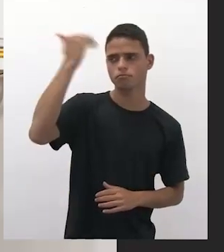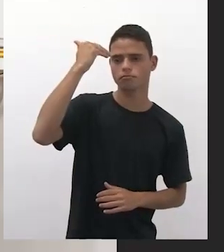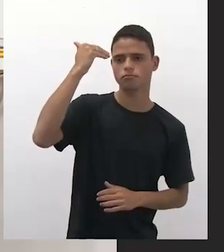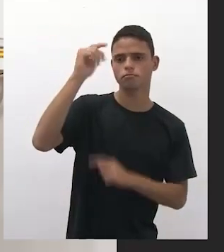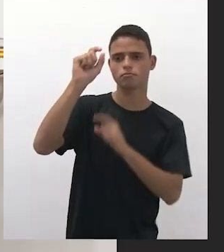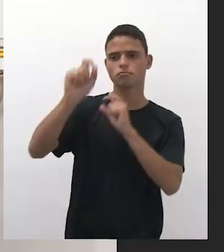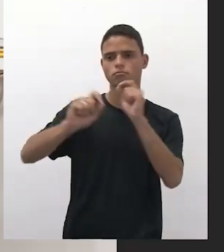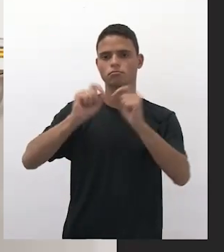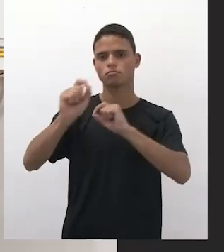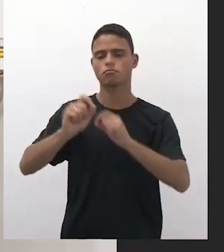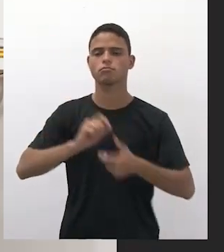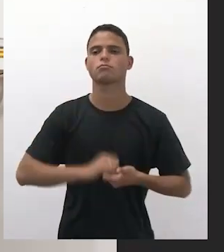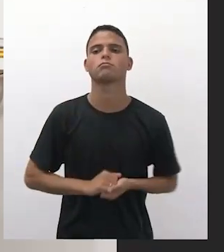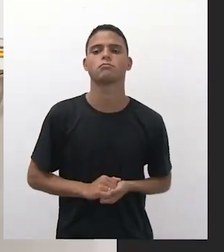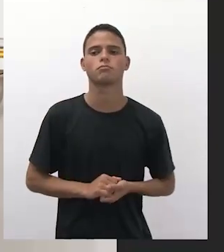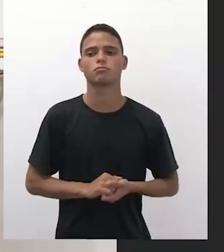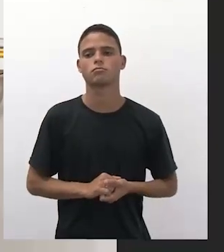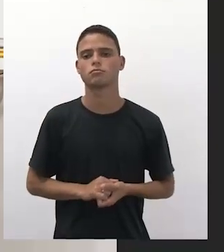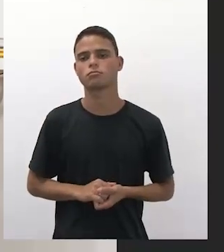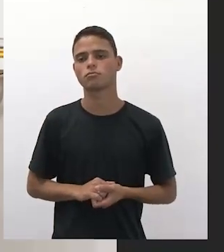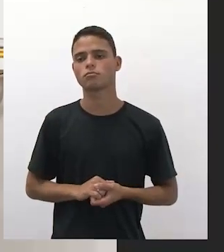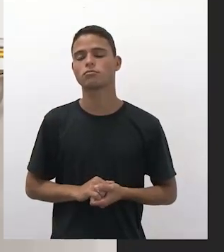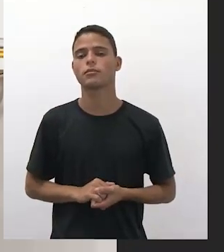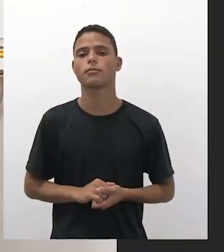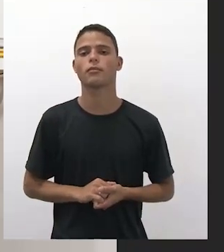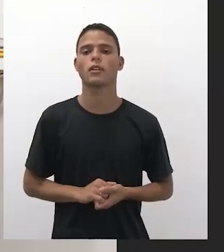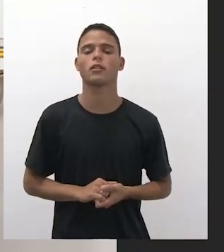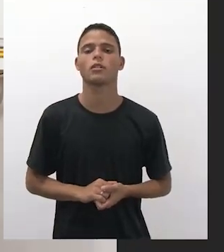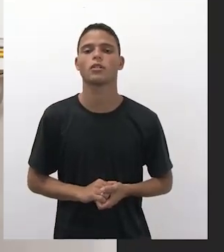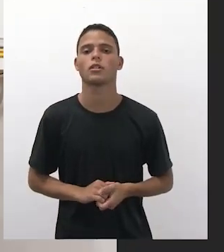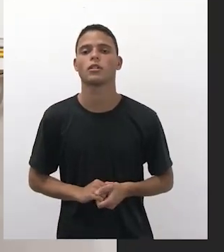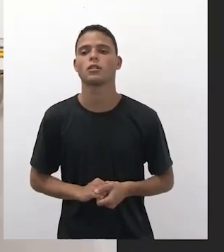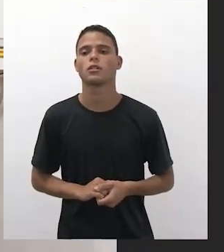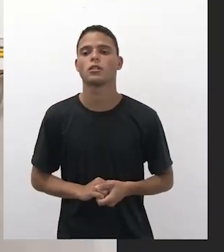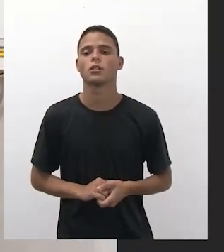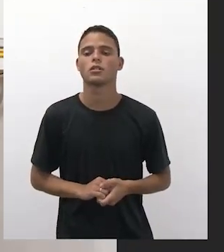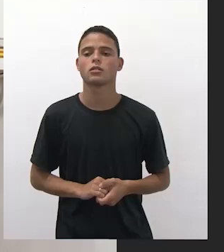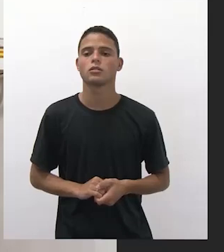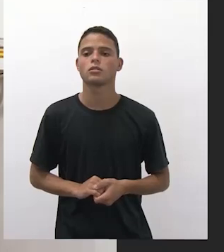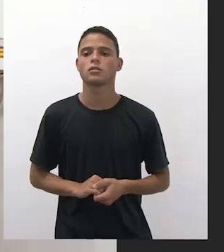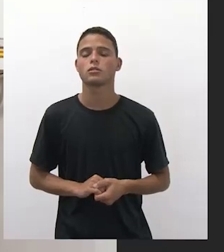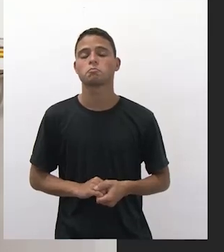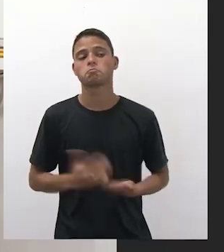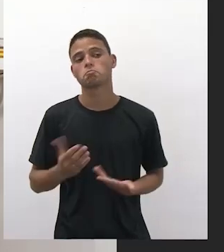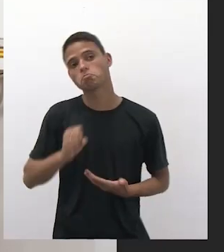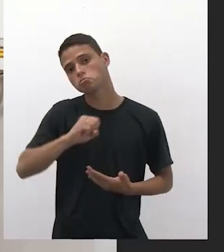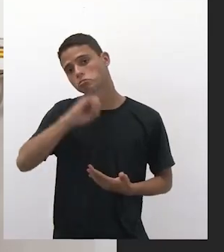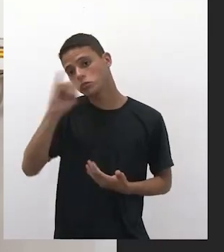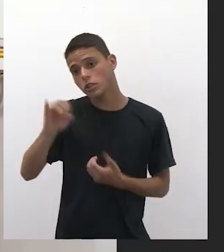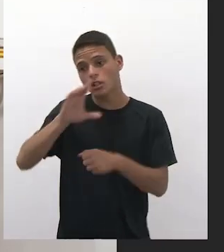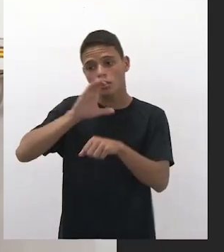na imaturidade, né, da idade daquela época, se nesse curso